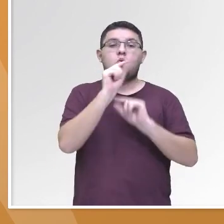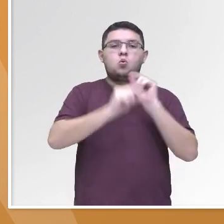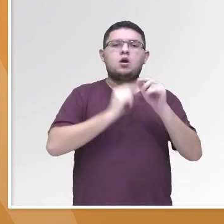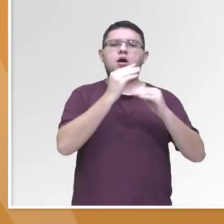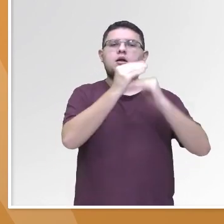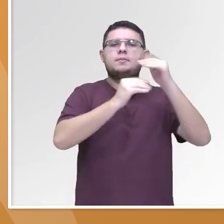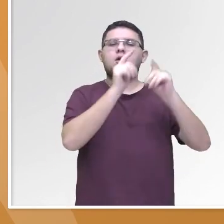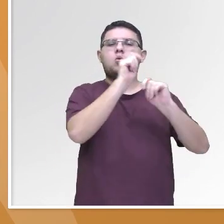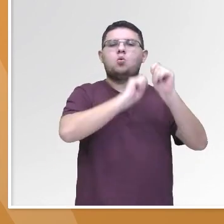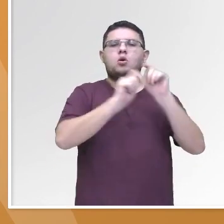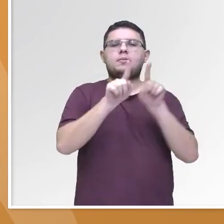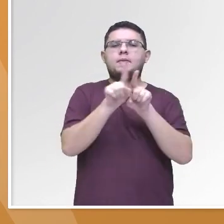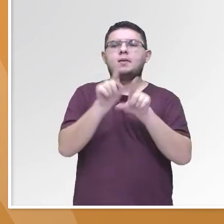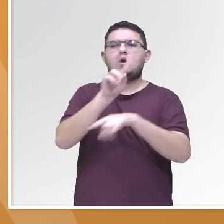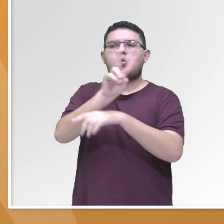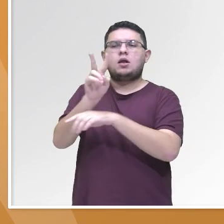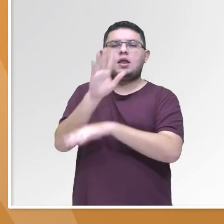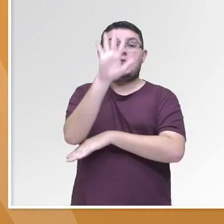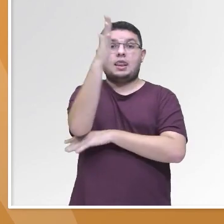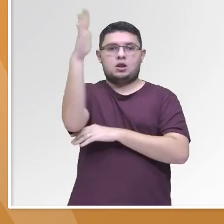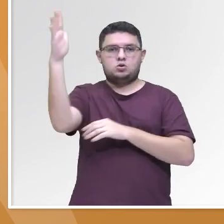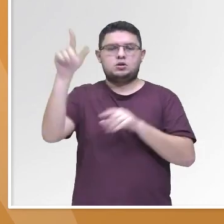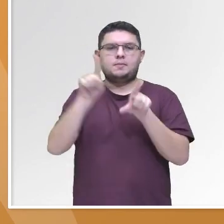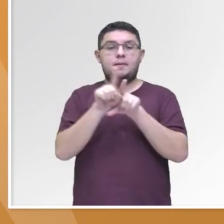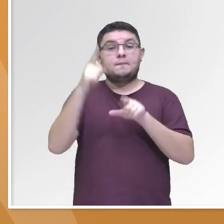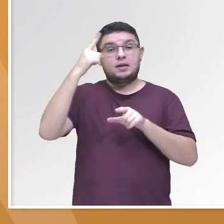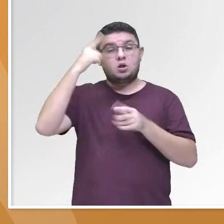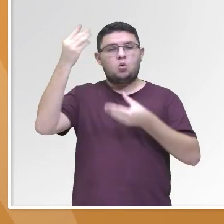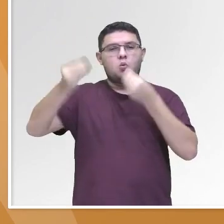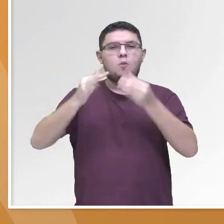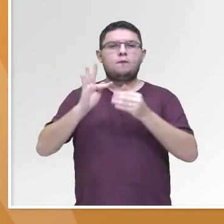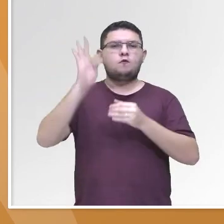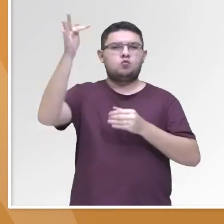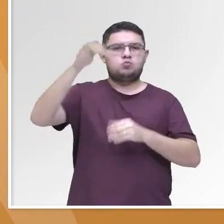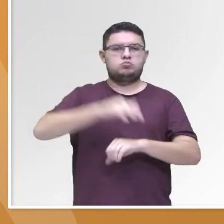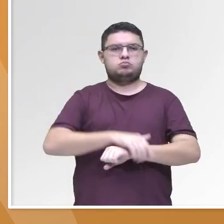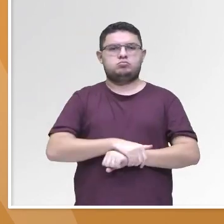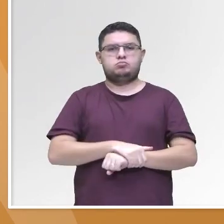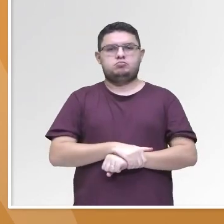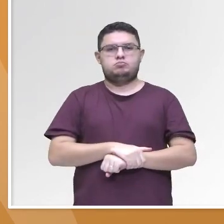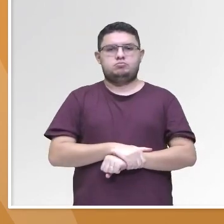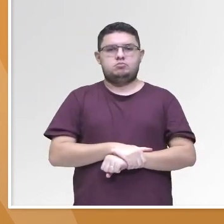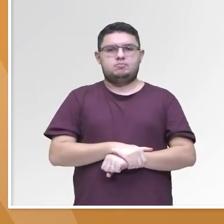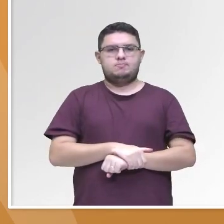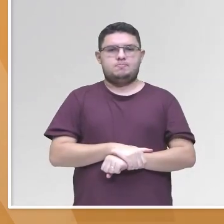natureza e também pensar nas nossas próximas gerações.